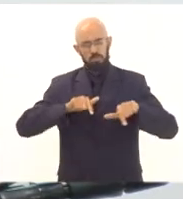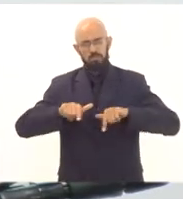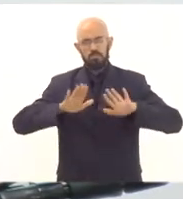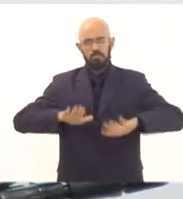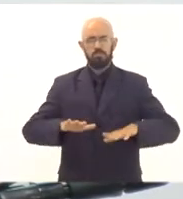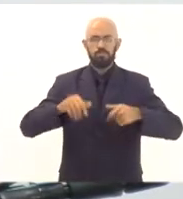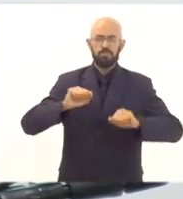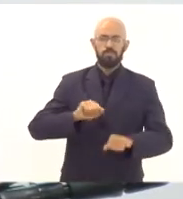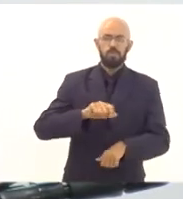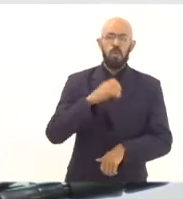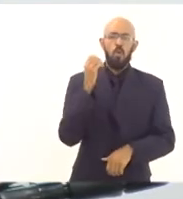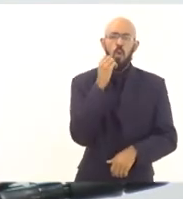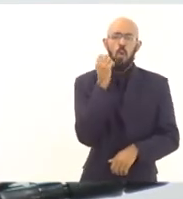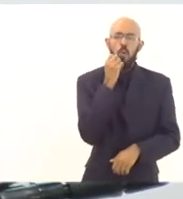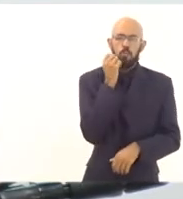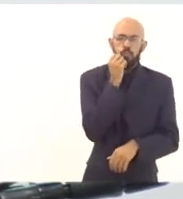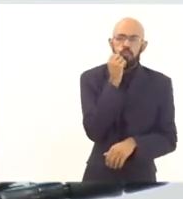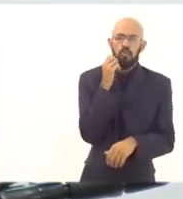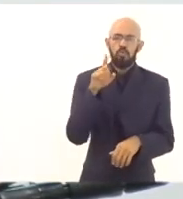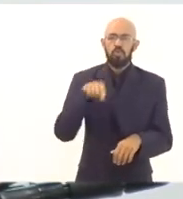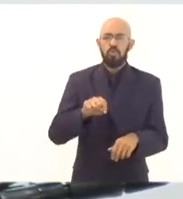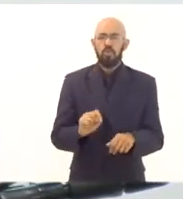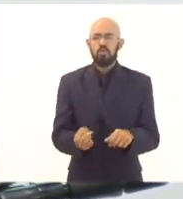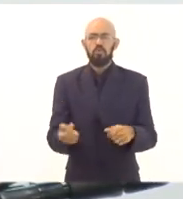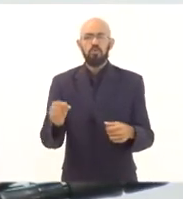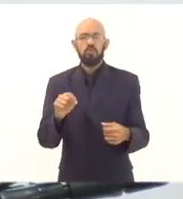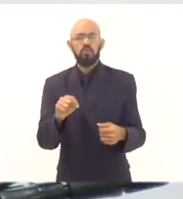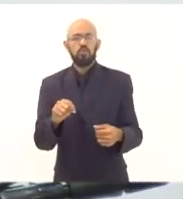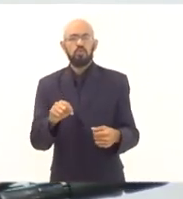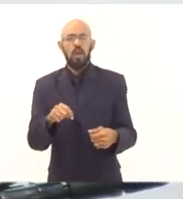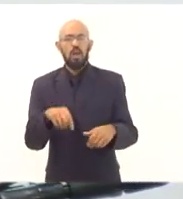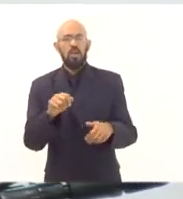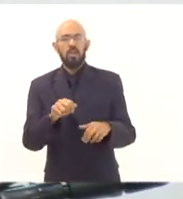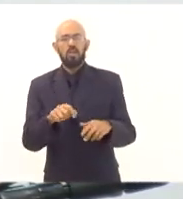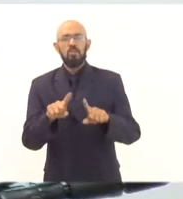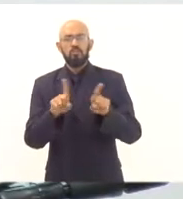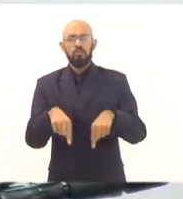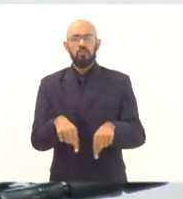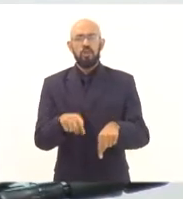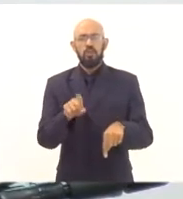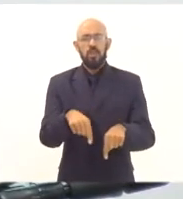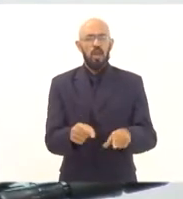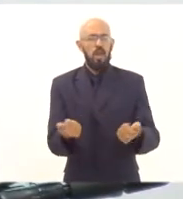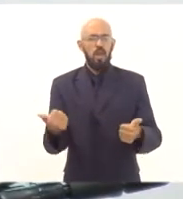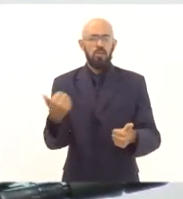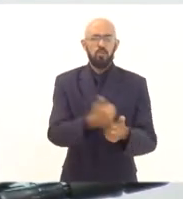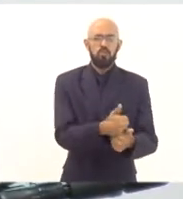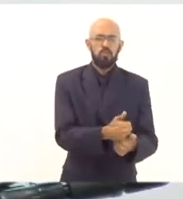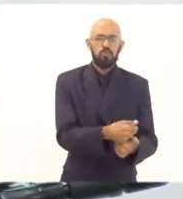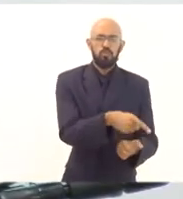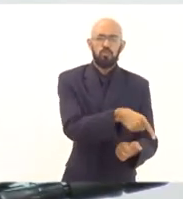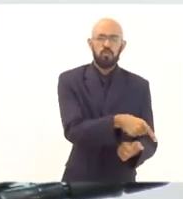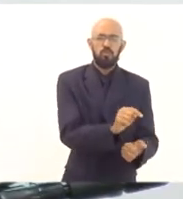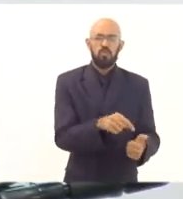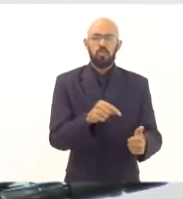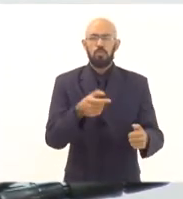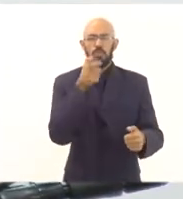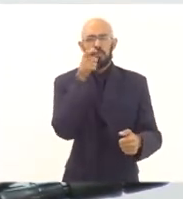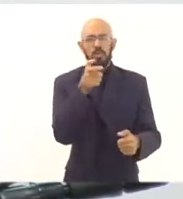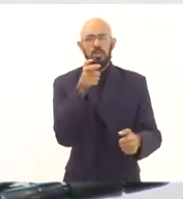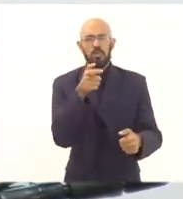os cargos são políticos e as decisões são políticas também Então nesse sentido